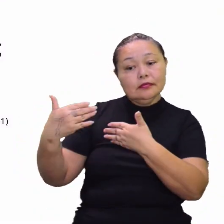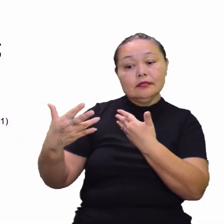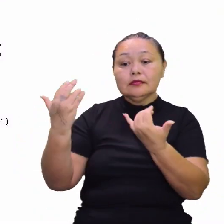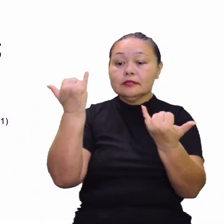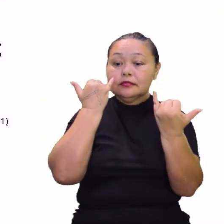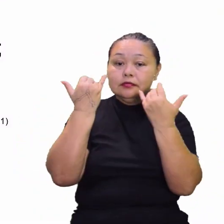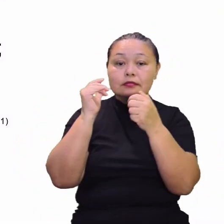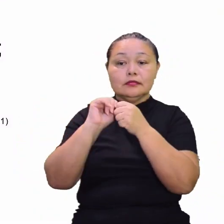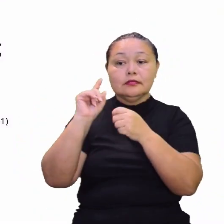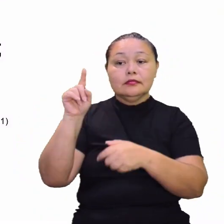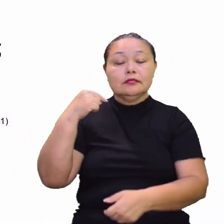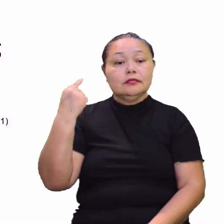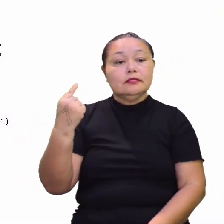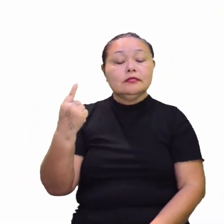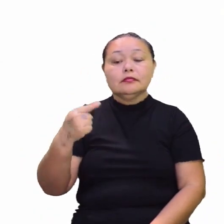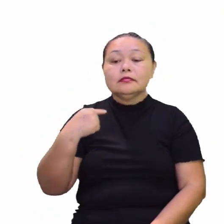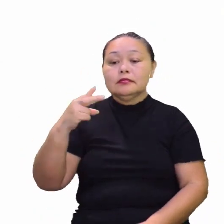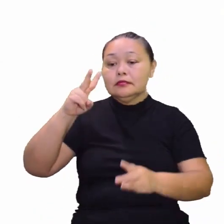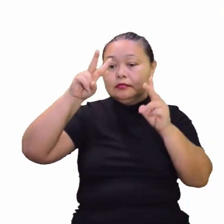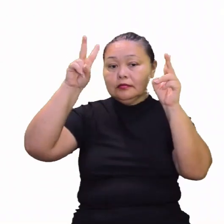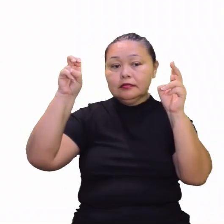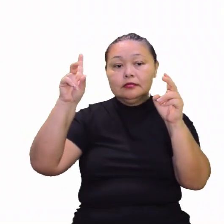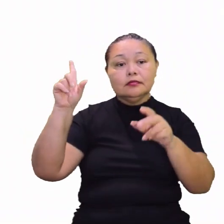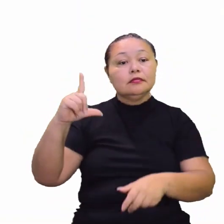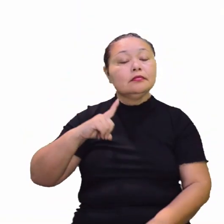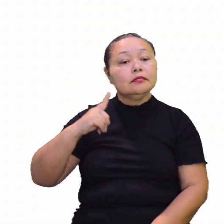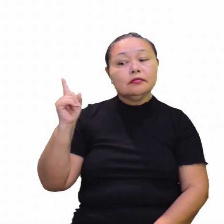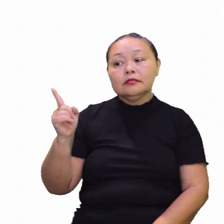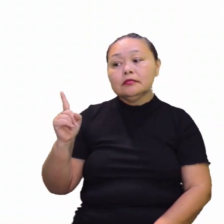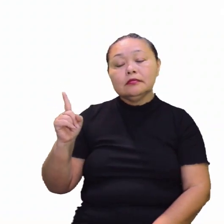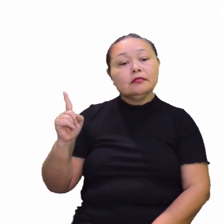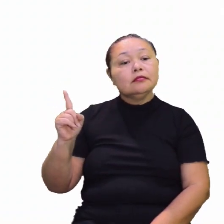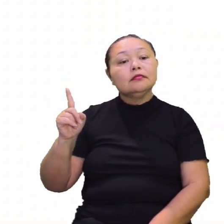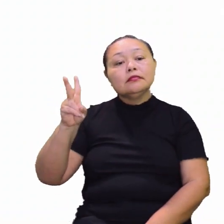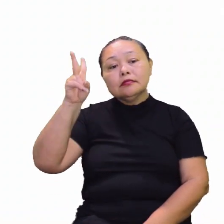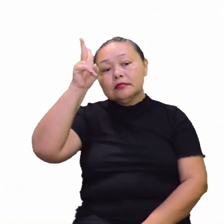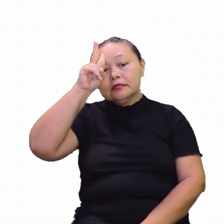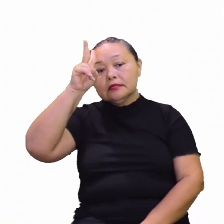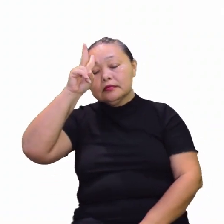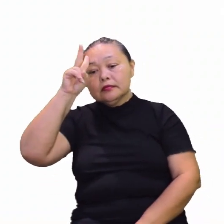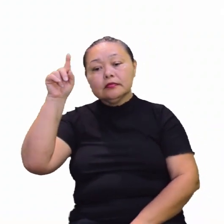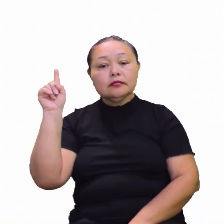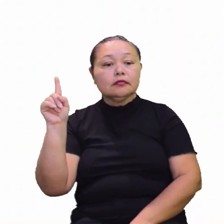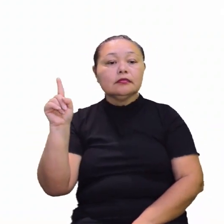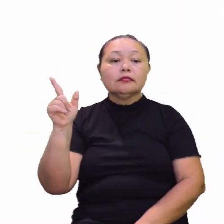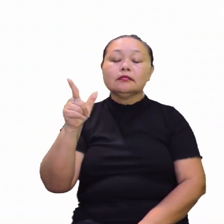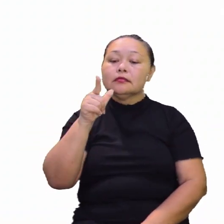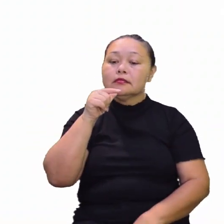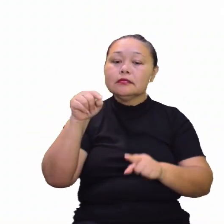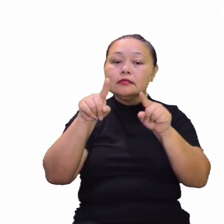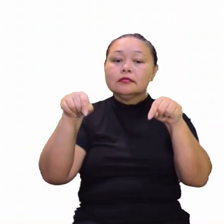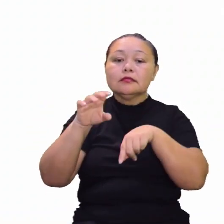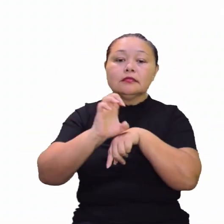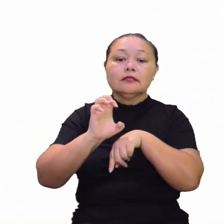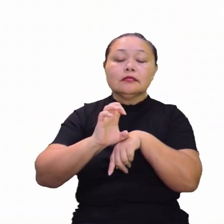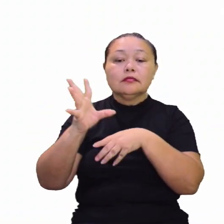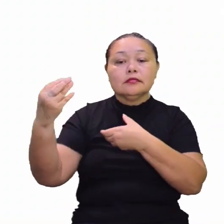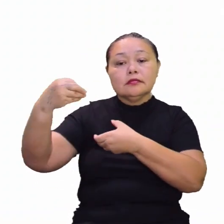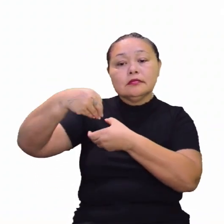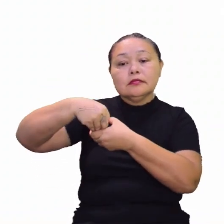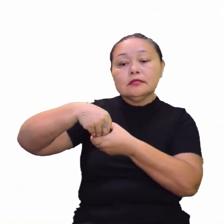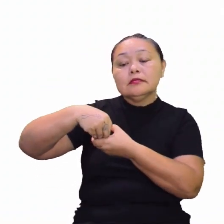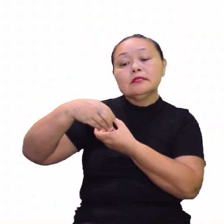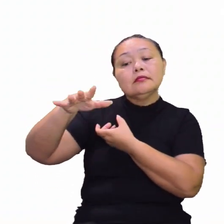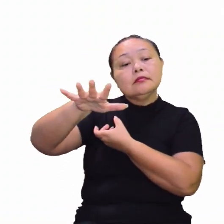Mais informações sobre a nossa temática. Então, relembrando, a hidrografia de Rondônia